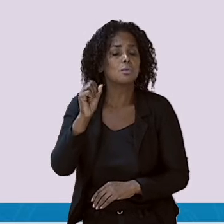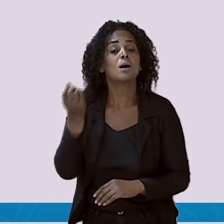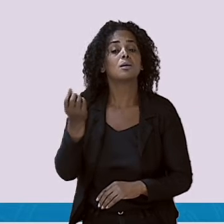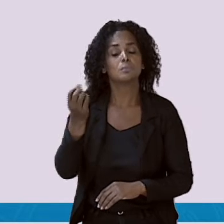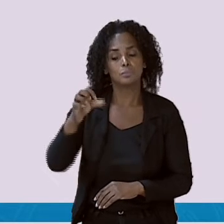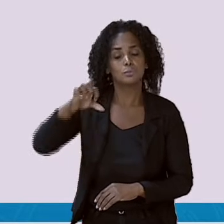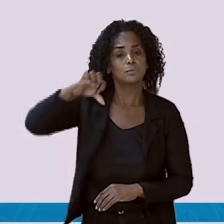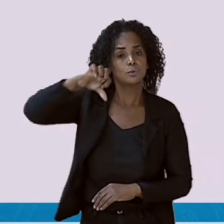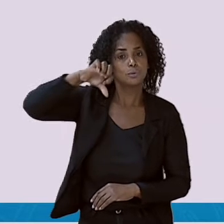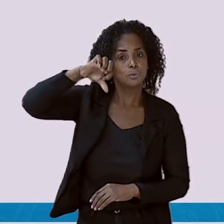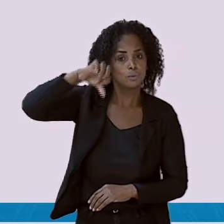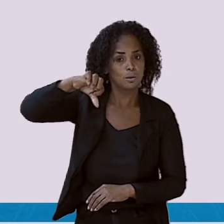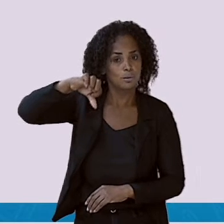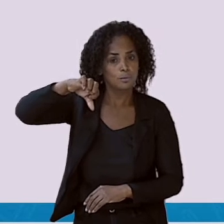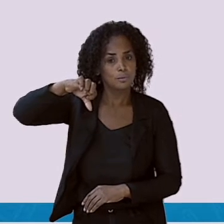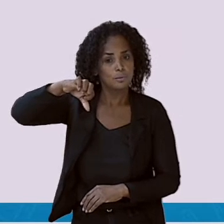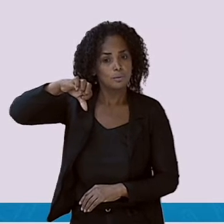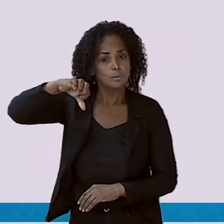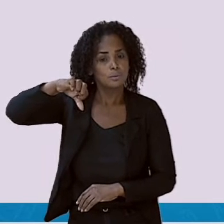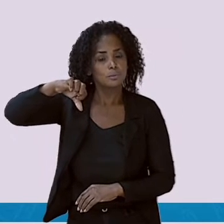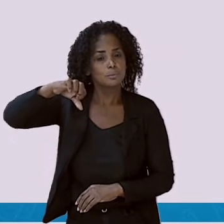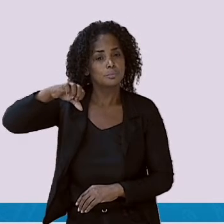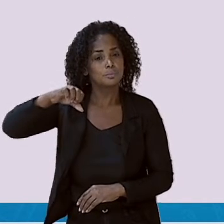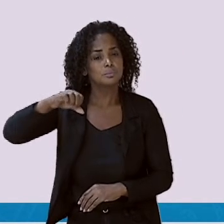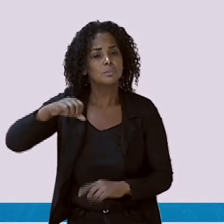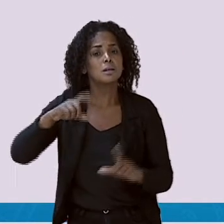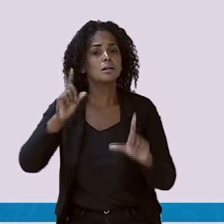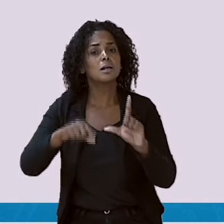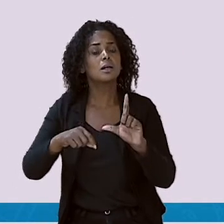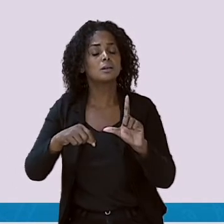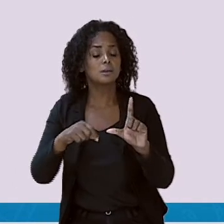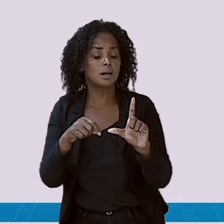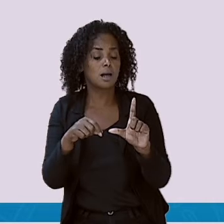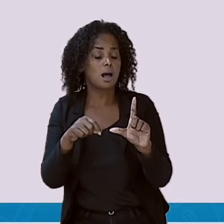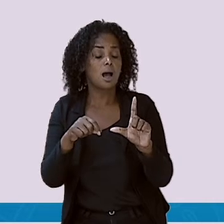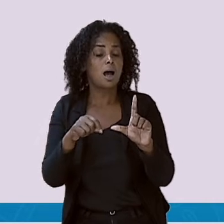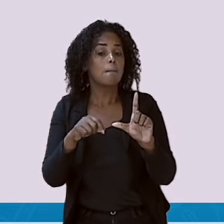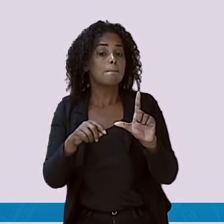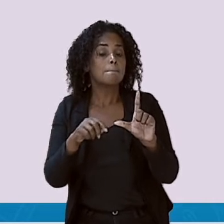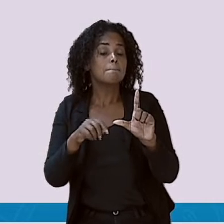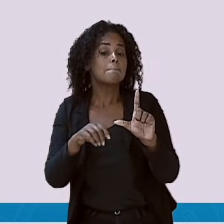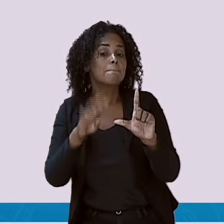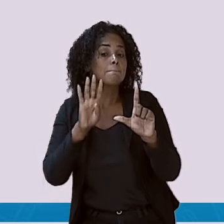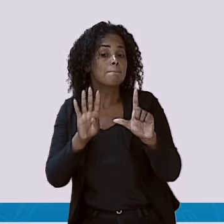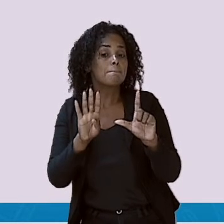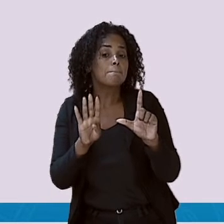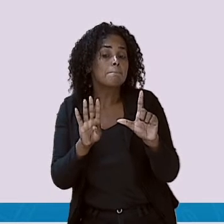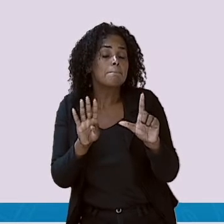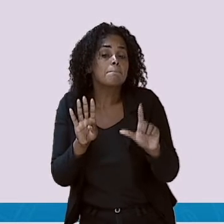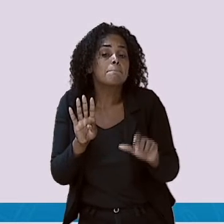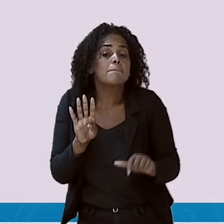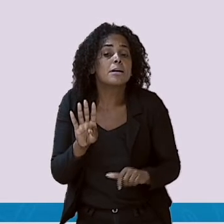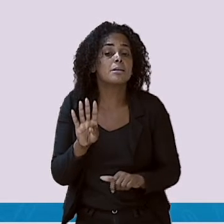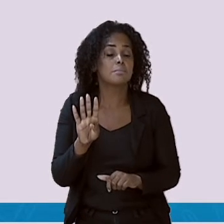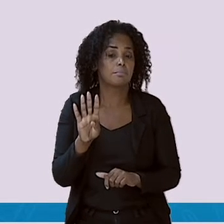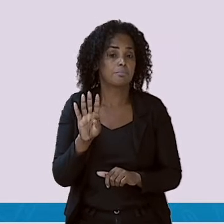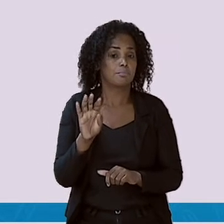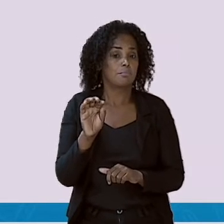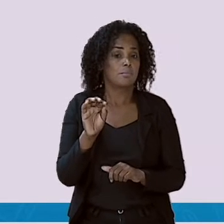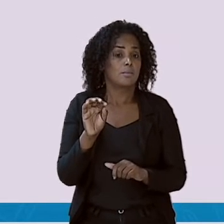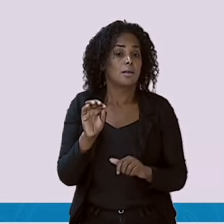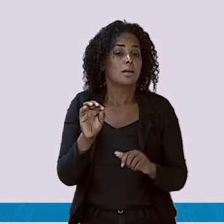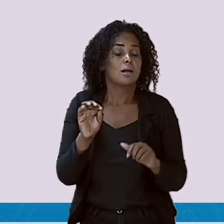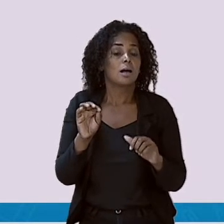900. E a letra B? A centena inteira mais próxima